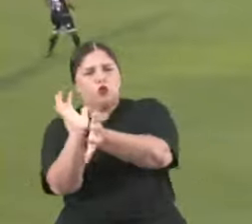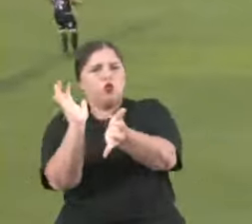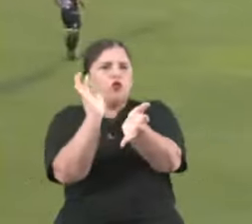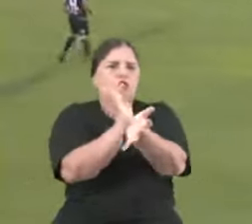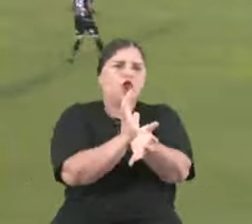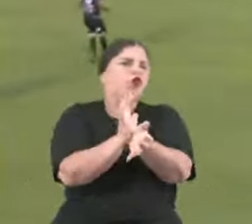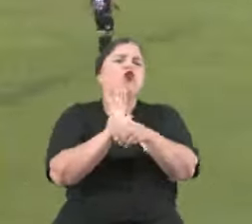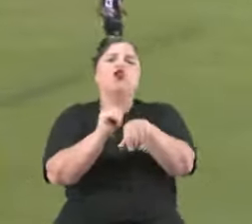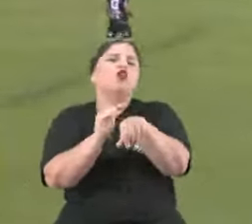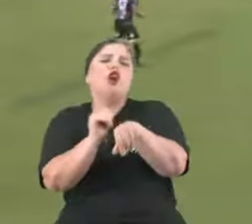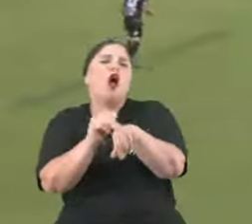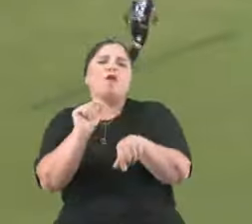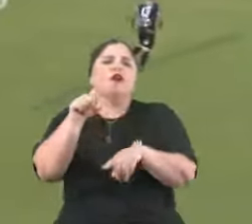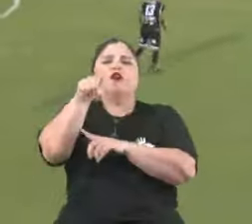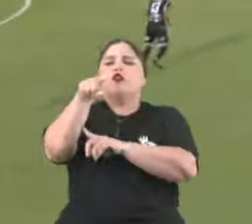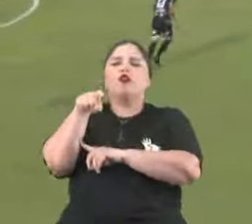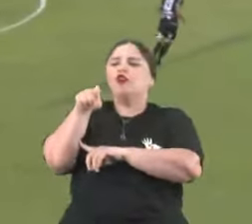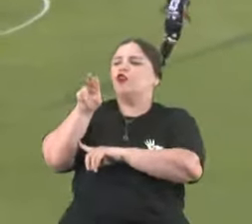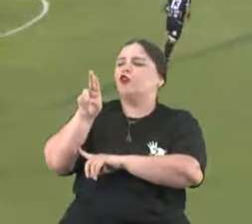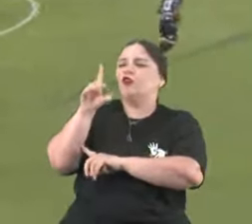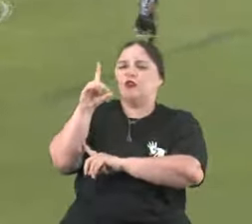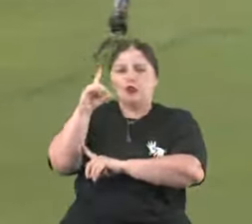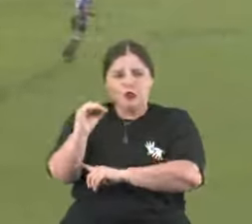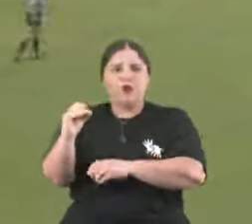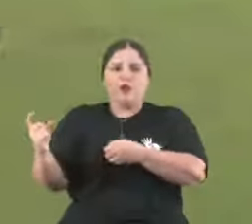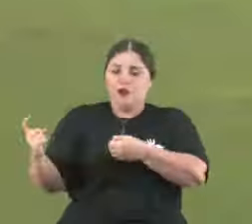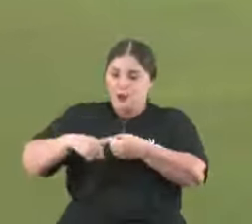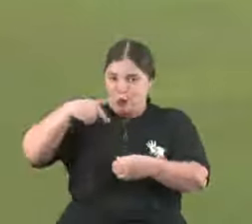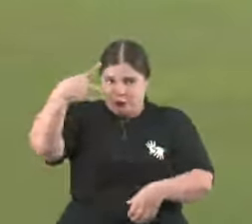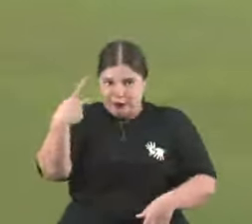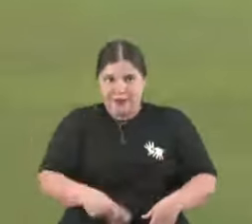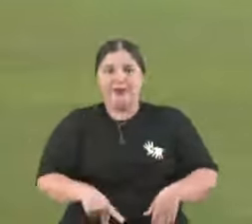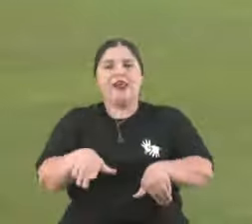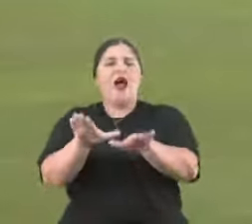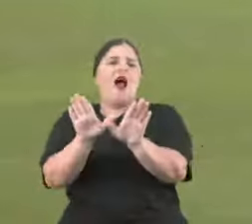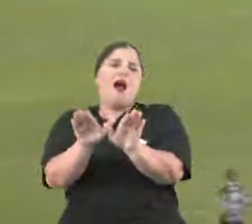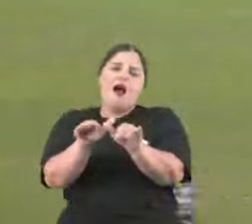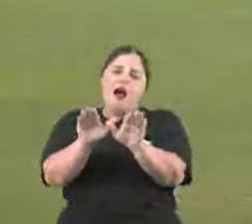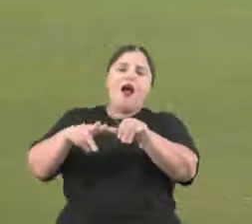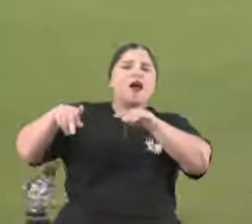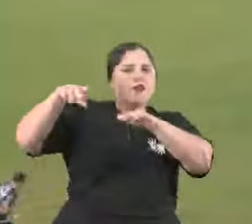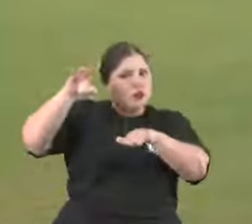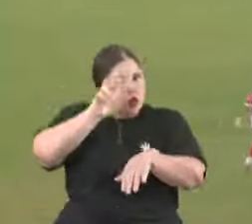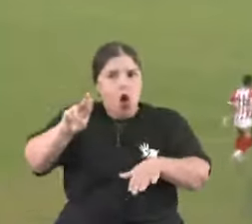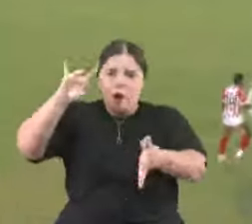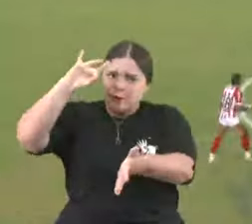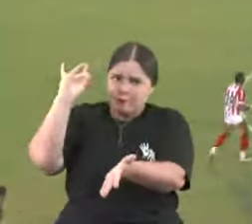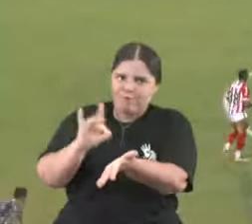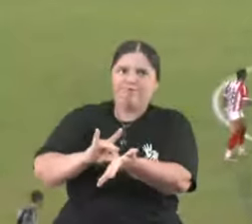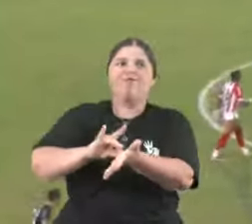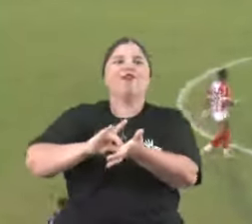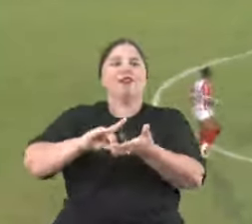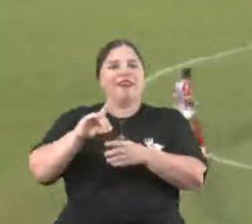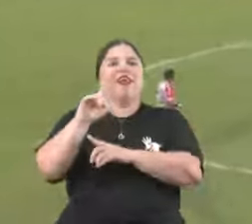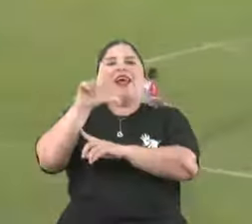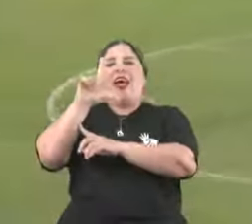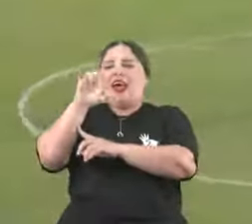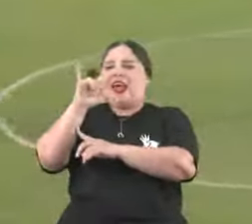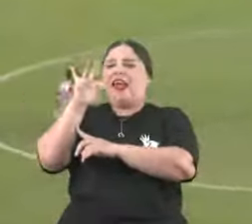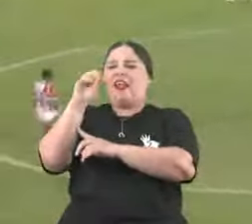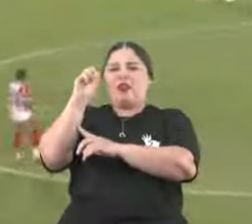mas quando veio para o Asa, resolveu colocar o nome real, né? O Kellington. É o Kellington da Conceição, 23